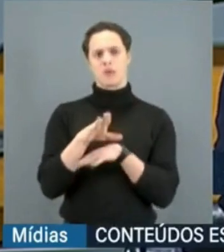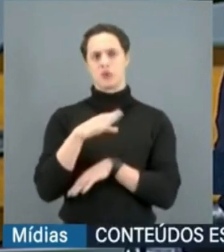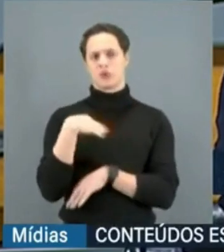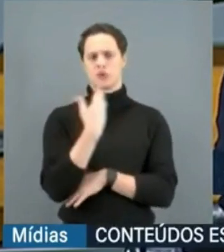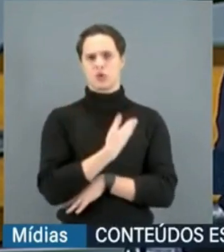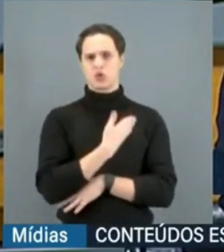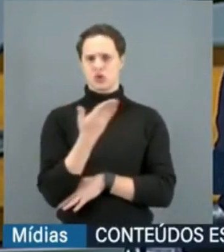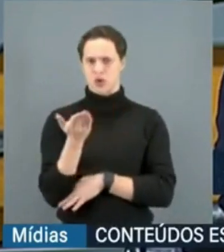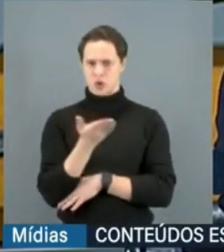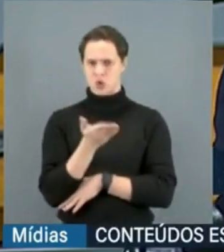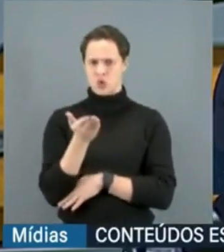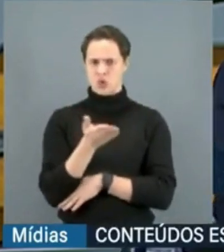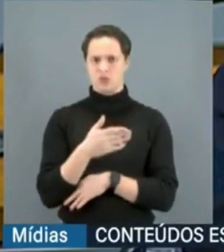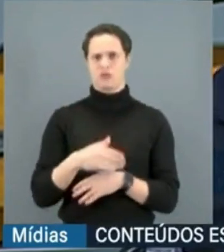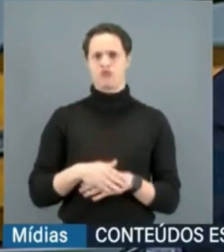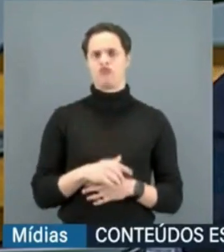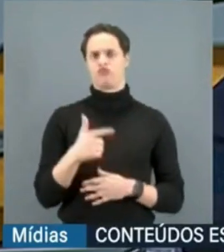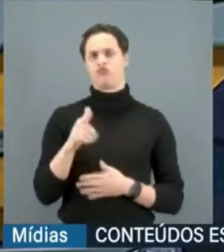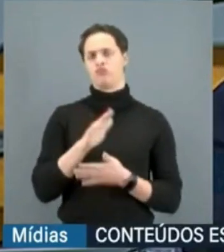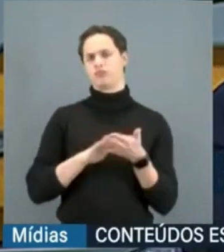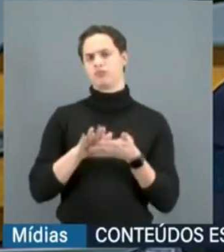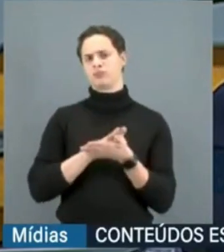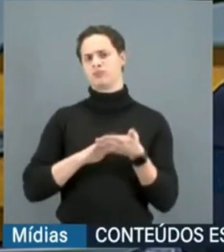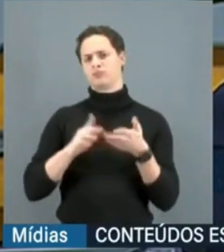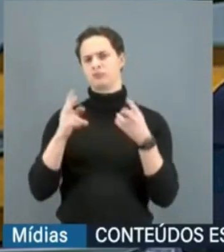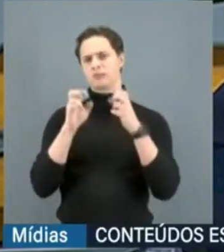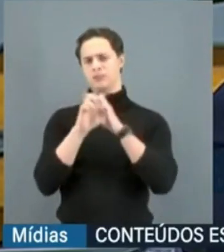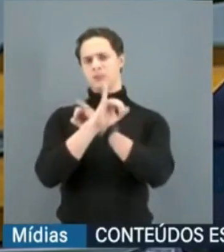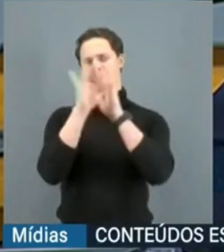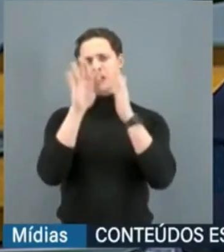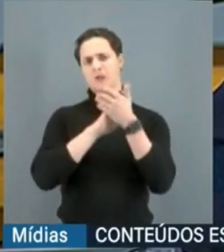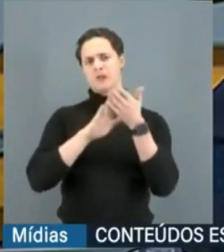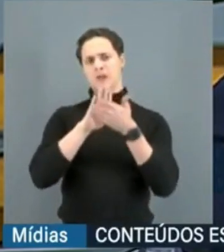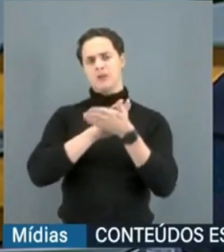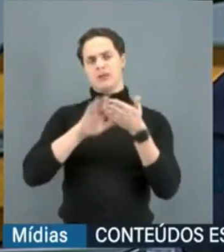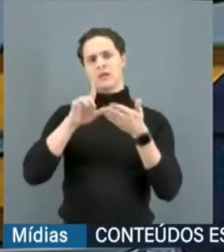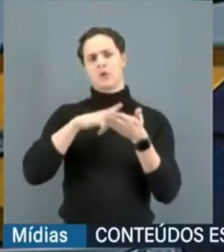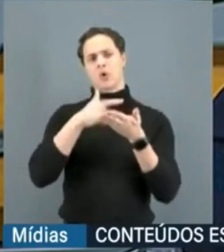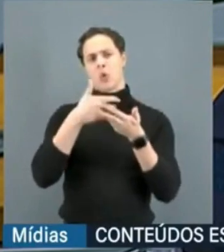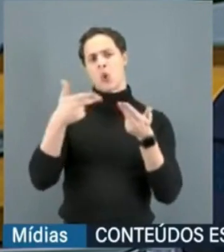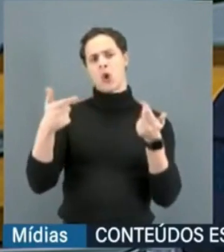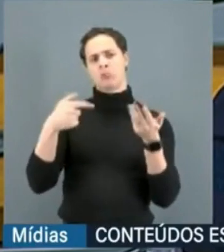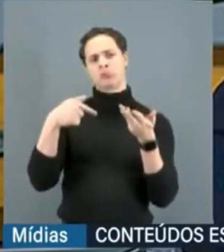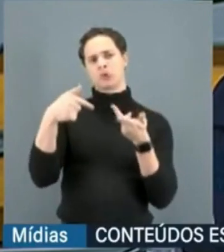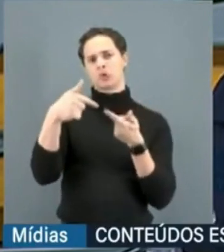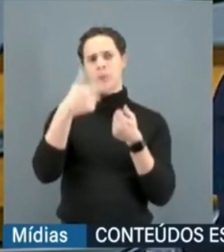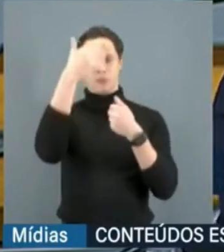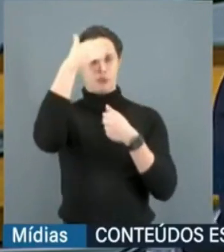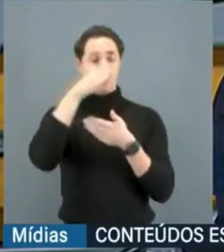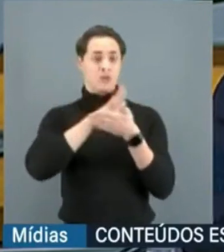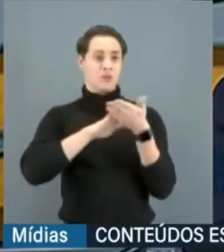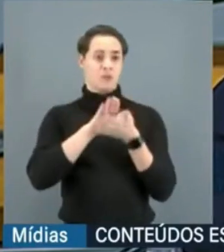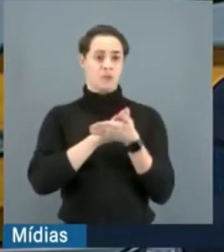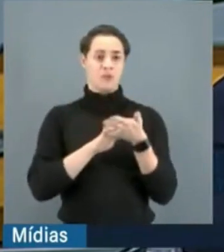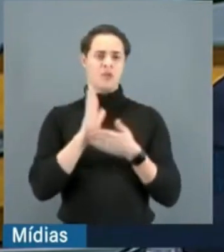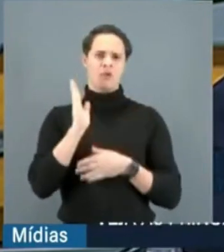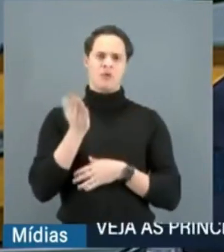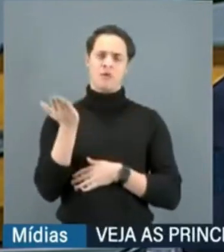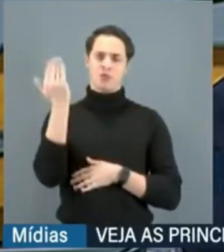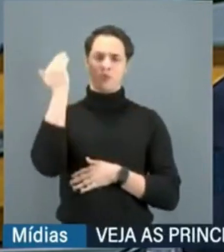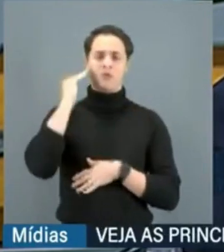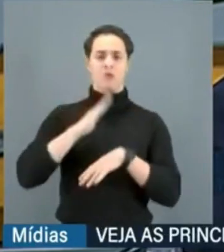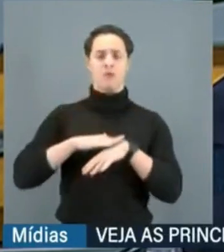compartilhadas, não existe ainda com clareza esses elementos probatórios. Foi a mesma coisa aqui quando foi